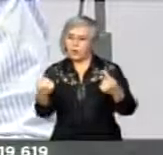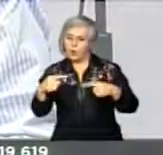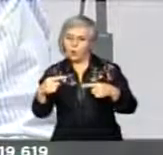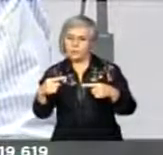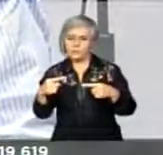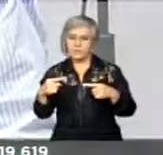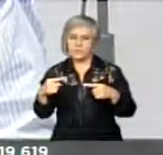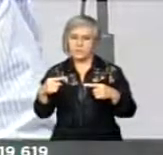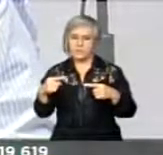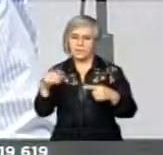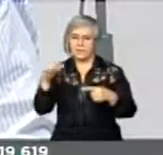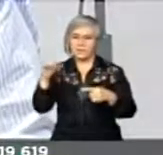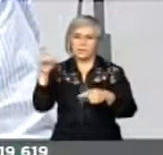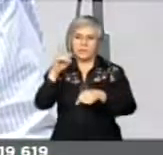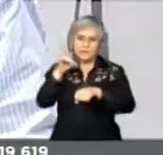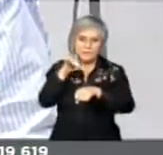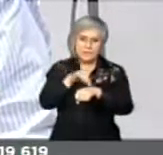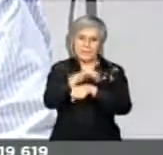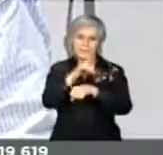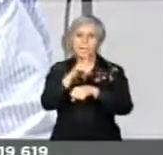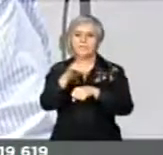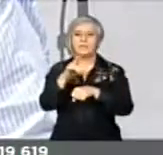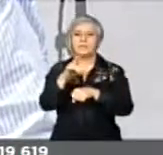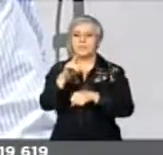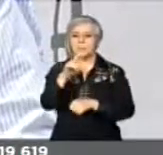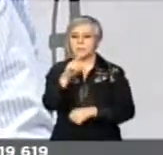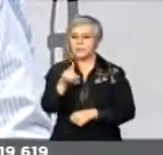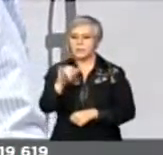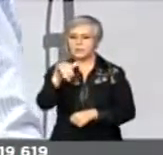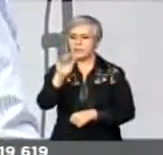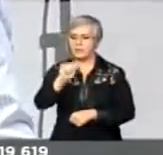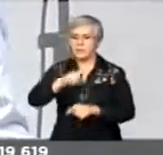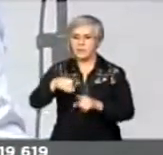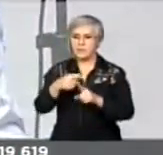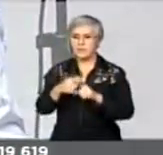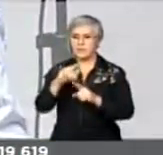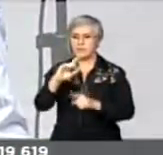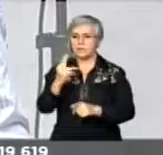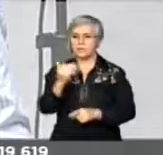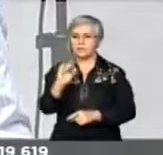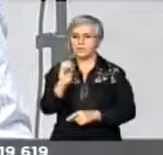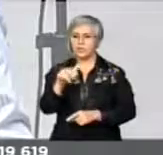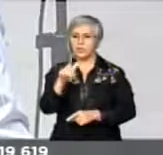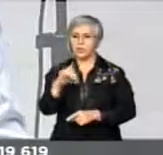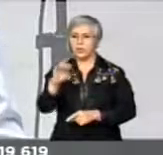à chikungunya e à dengue, senhor presidente. Nesse pronunciamento, eu